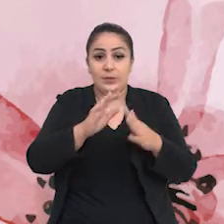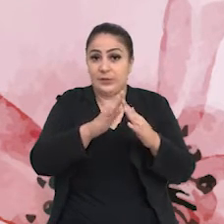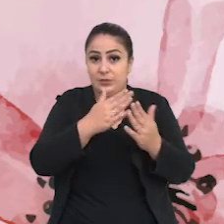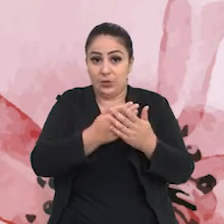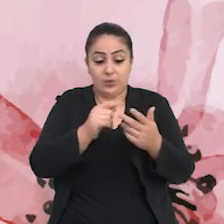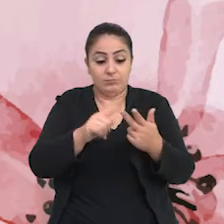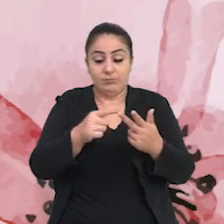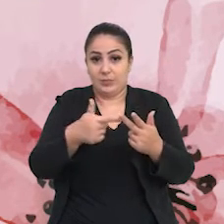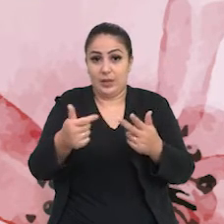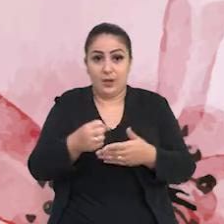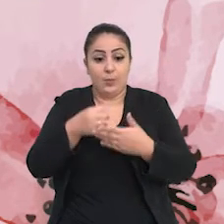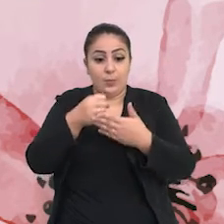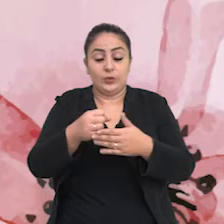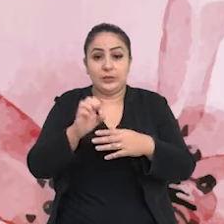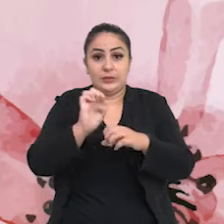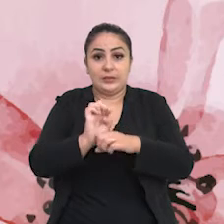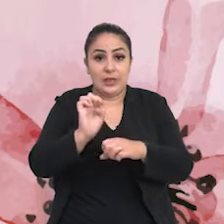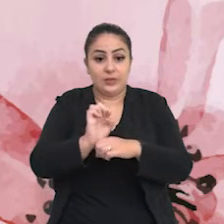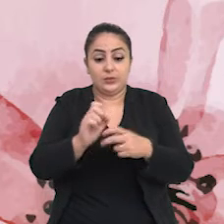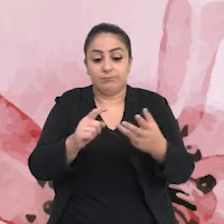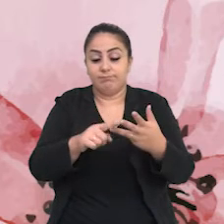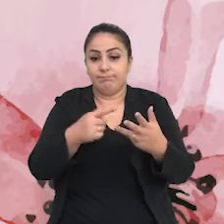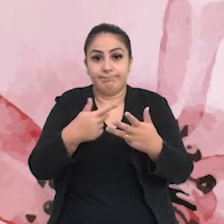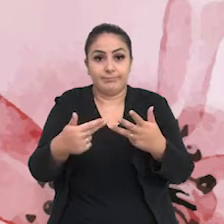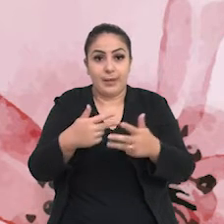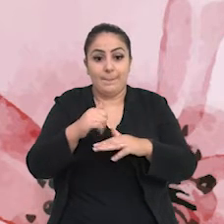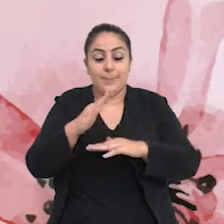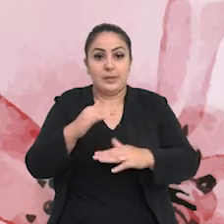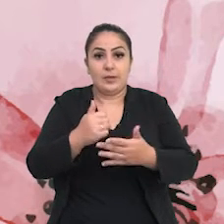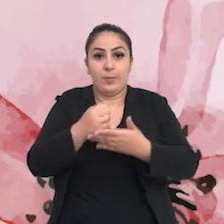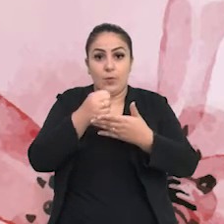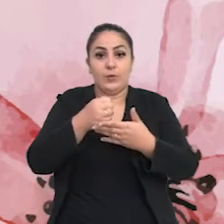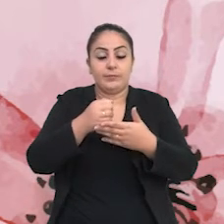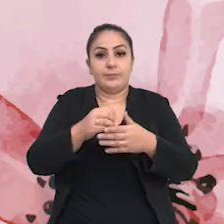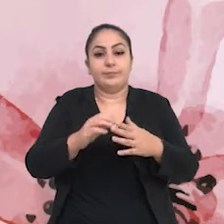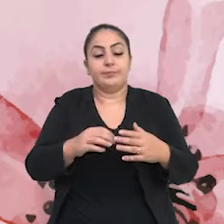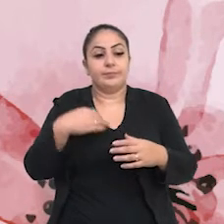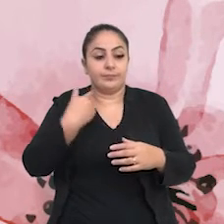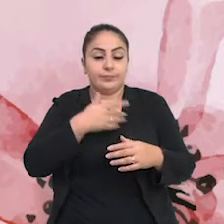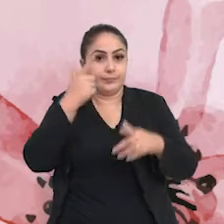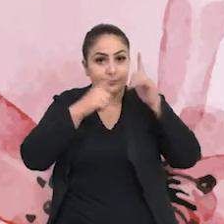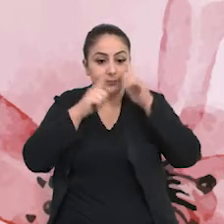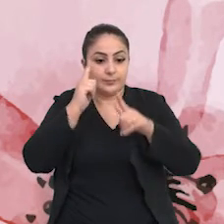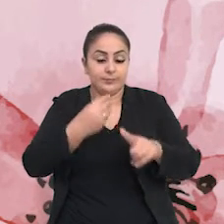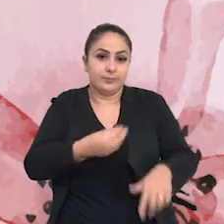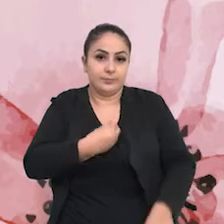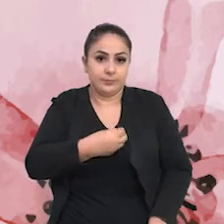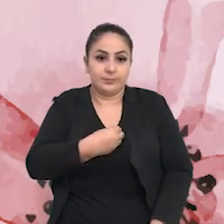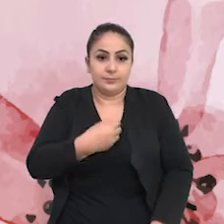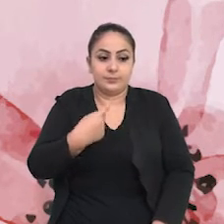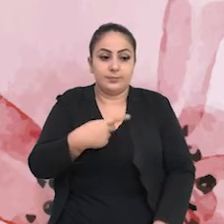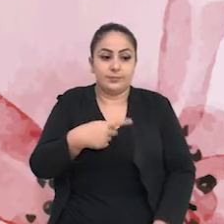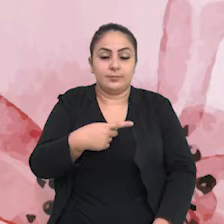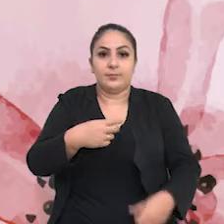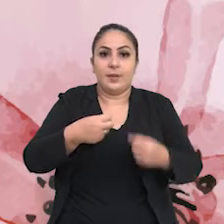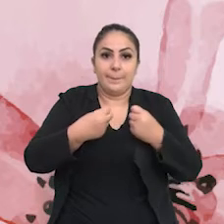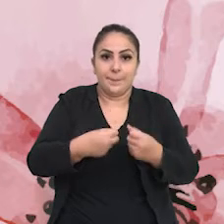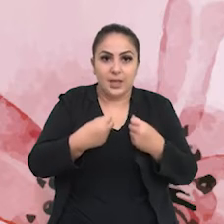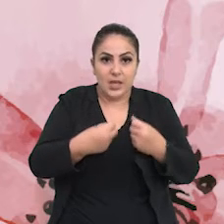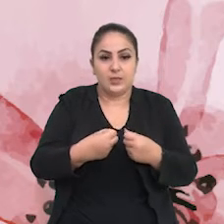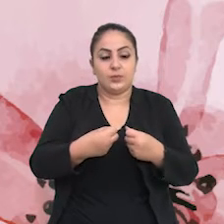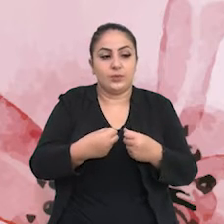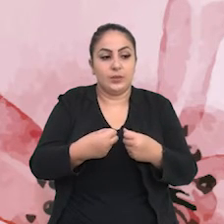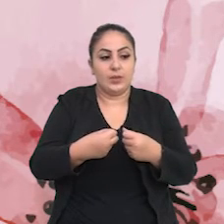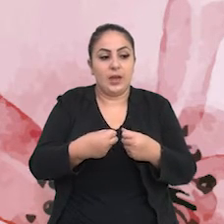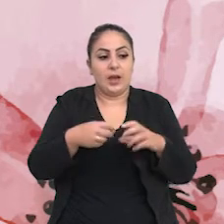apoio da escola, com o apoio do Estado, e se nós estamos conseguindo sobreviver a essa